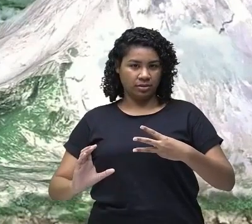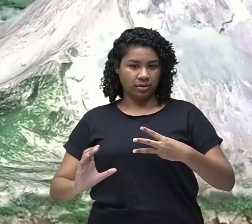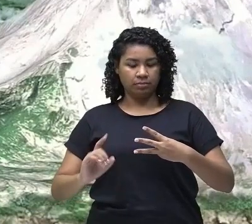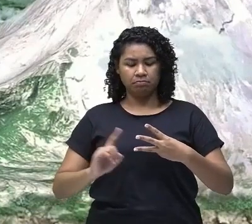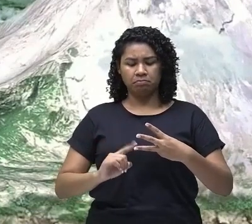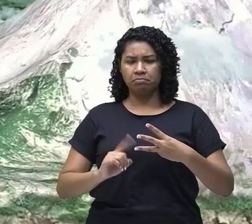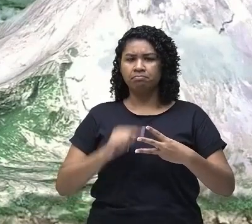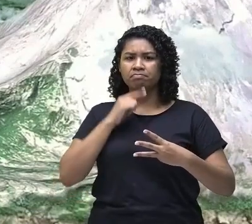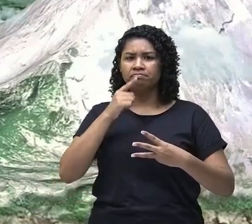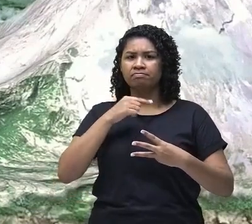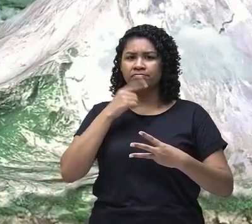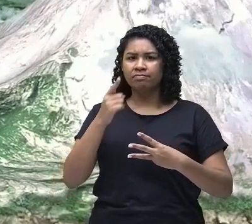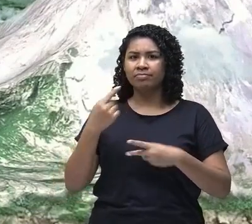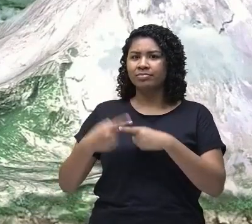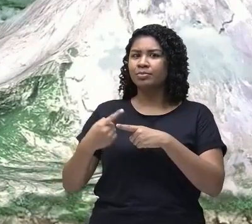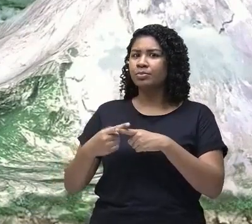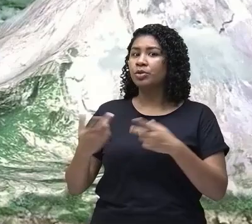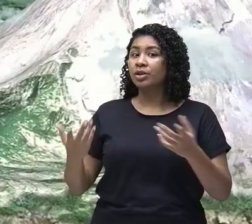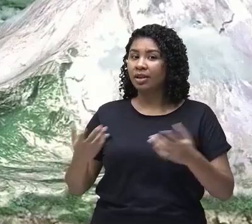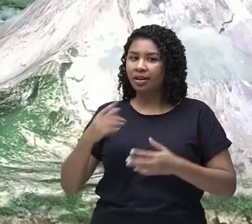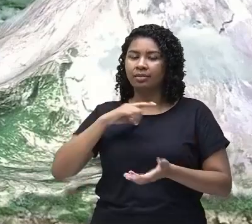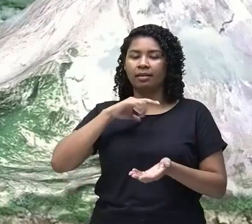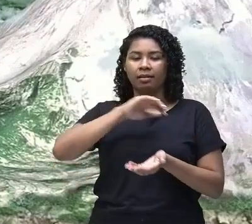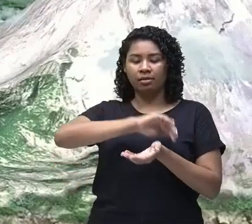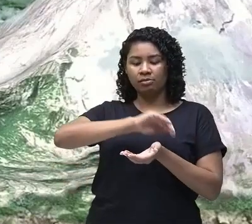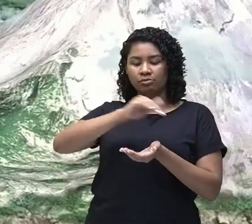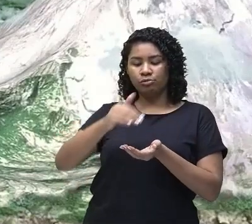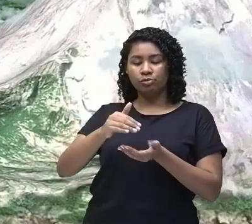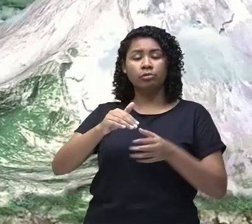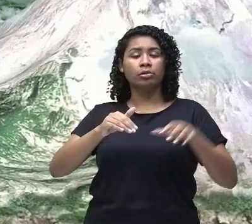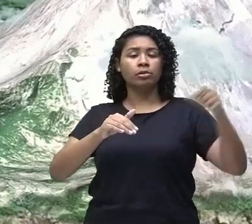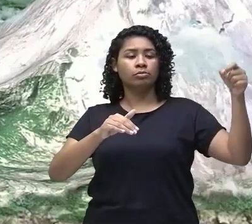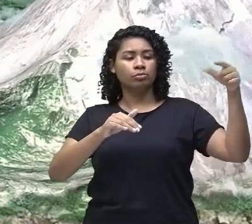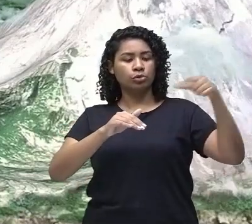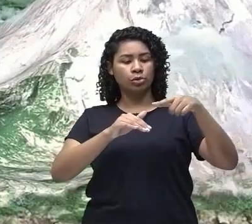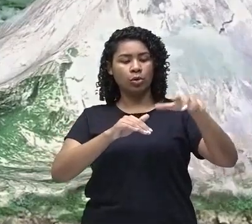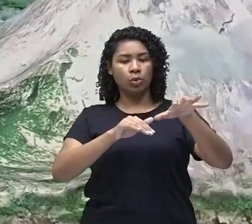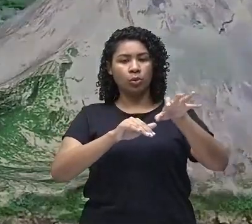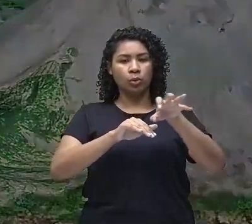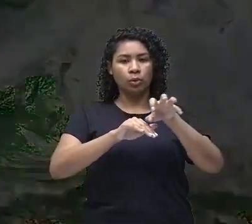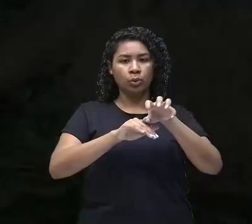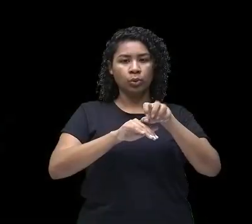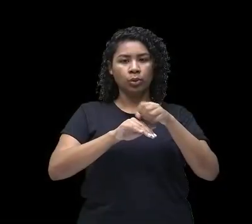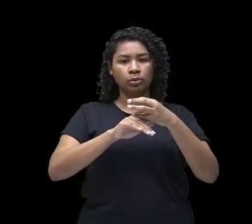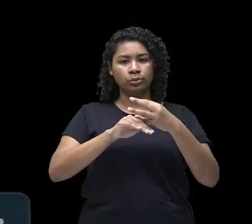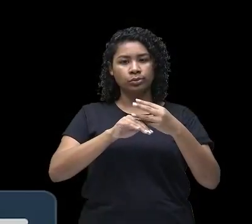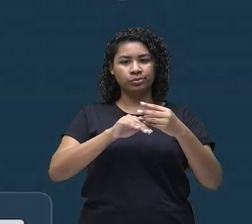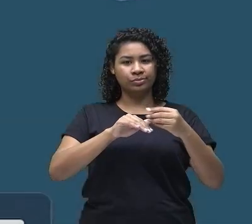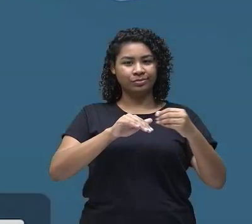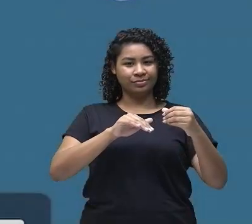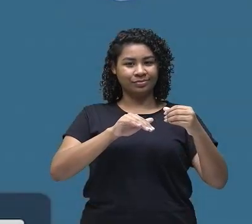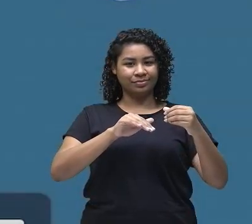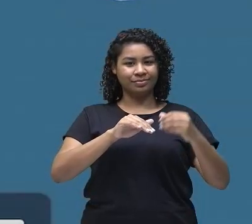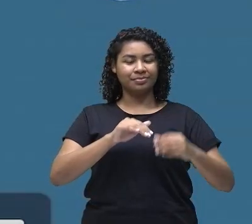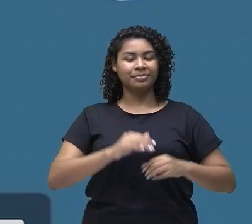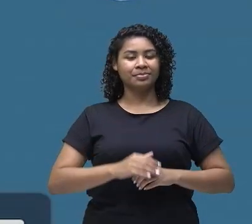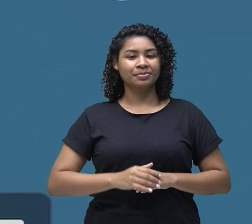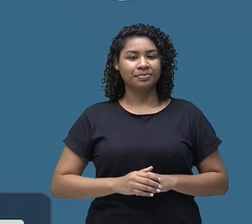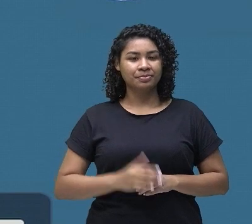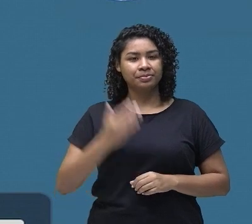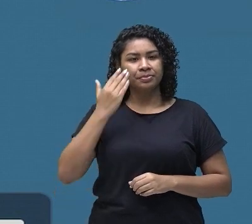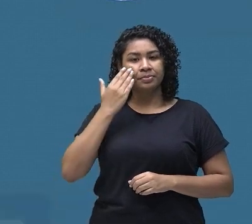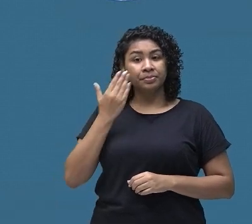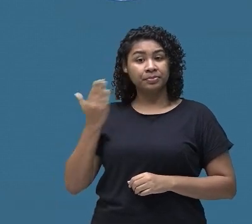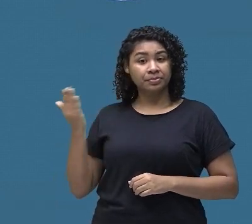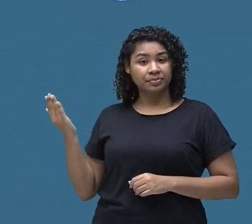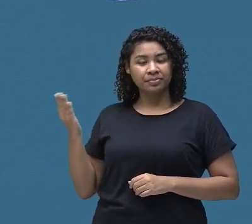sendo absorvido pela camada de ozônio. Mais um pouquinho. Reparem que